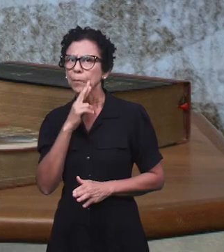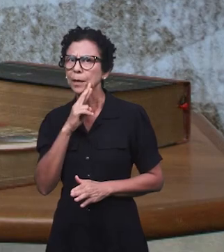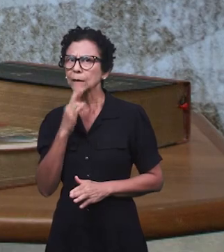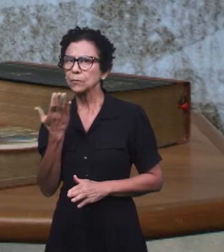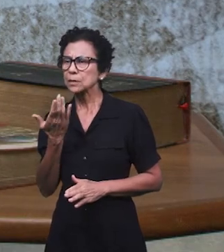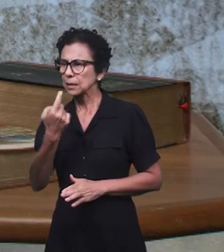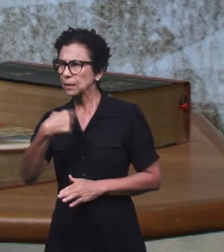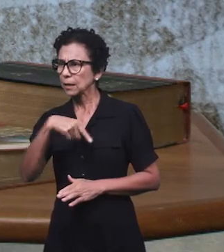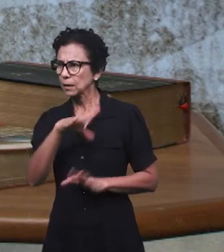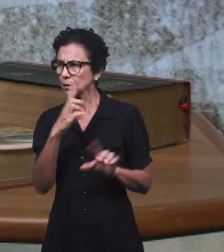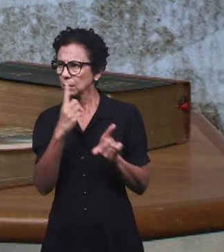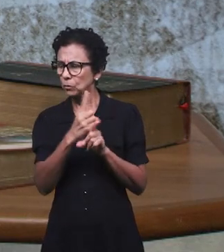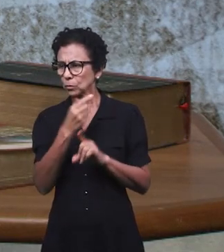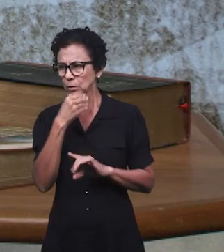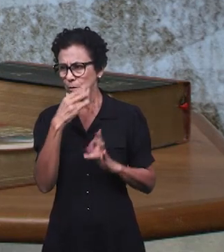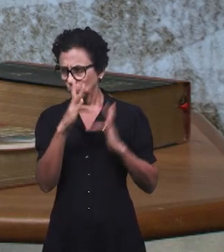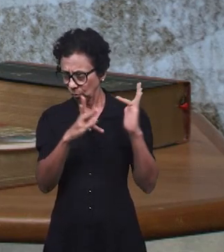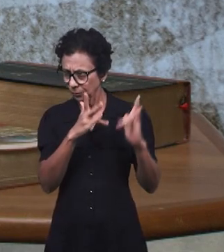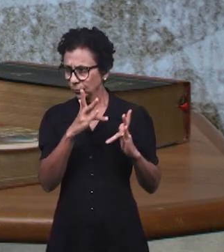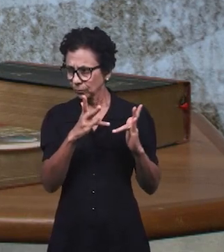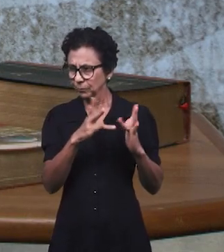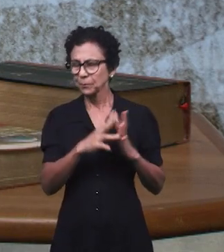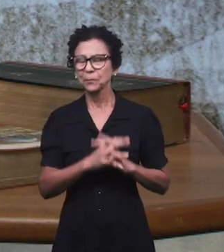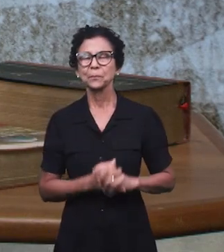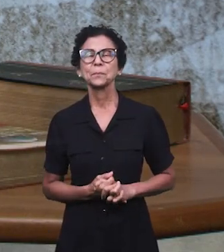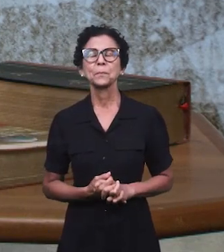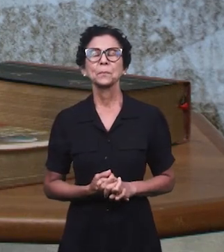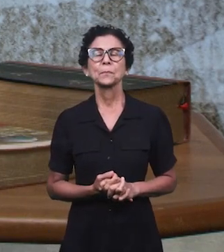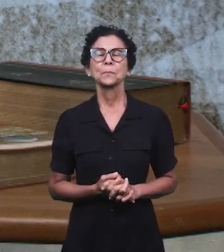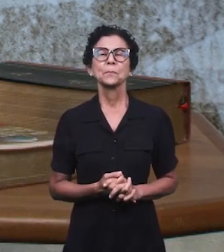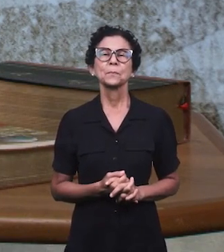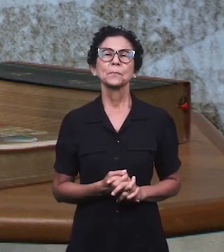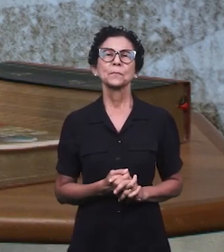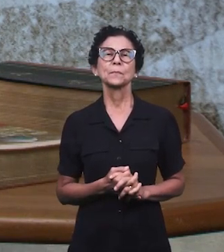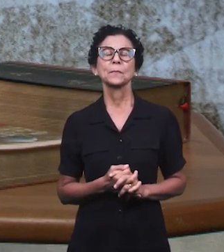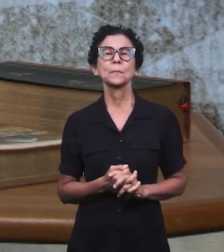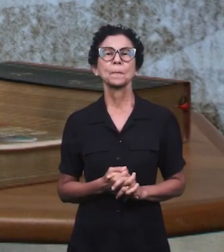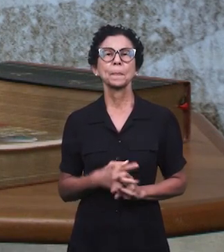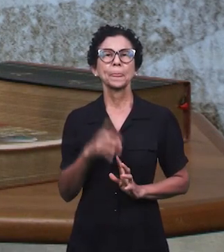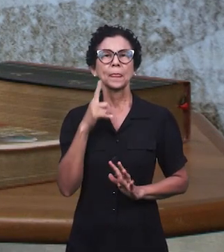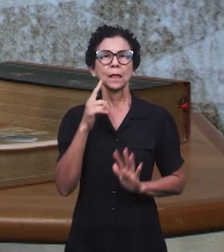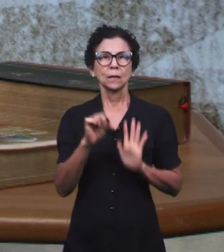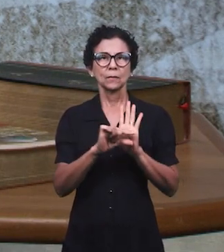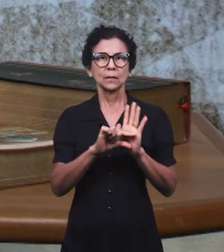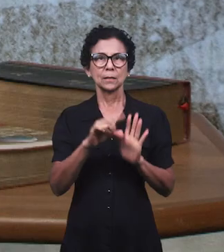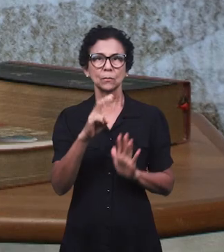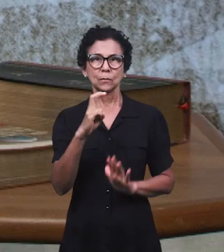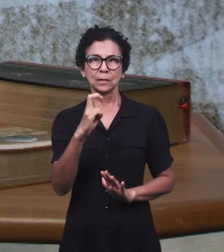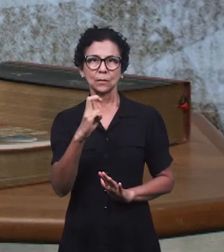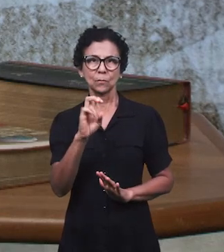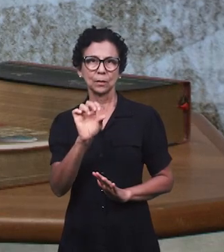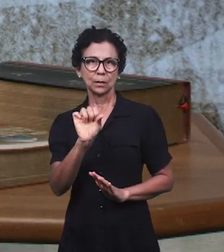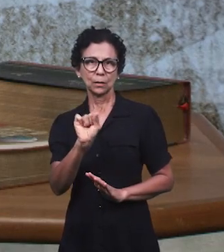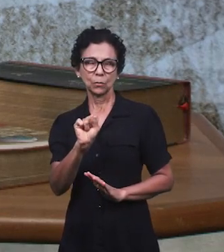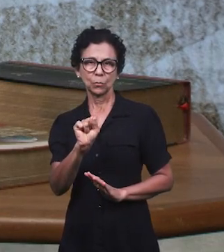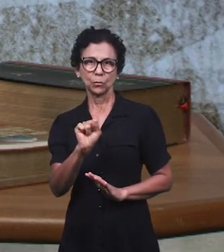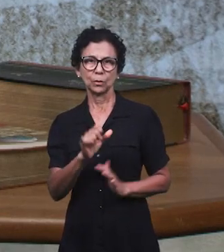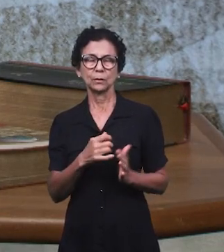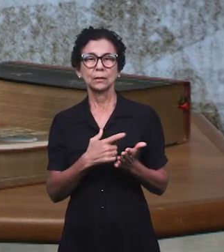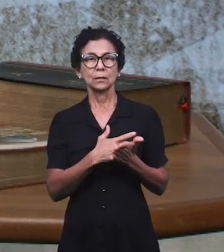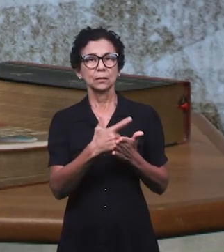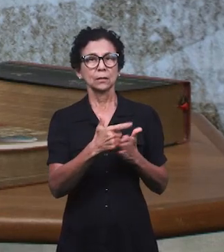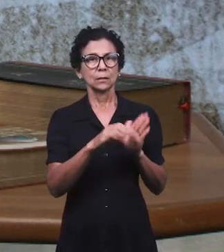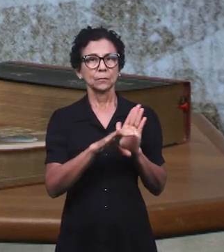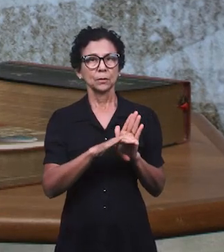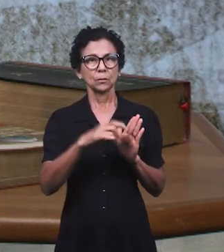noivo. Nós vamos continuar, nós vamos a partir do versículo 58, Gênesis capítulo